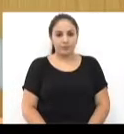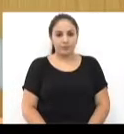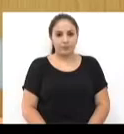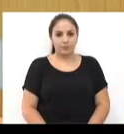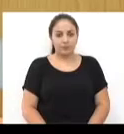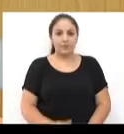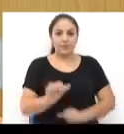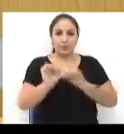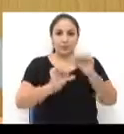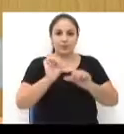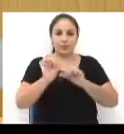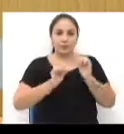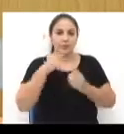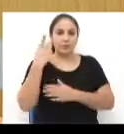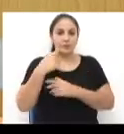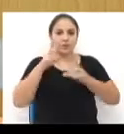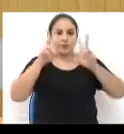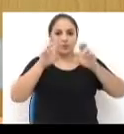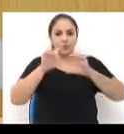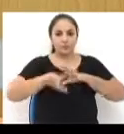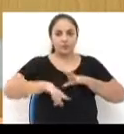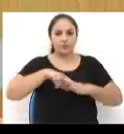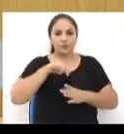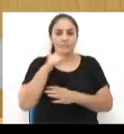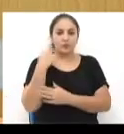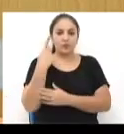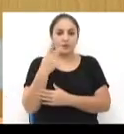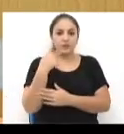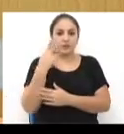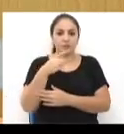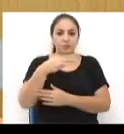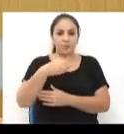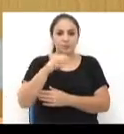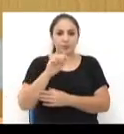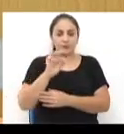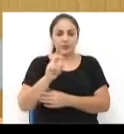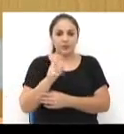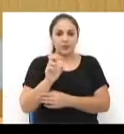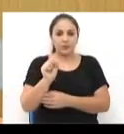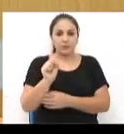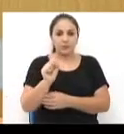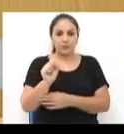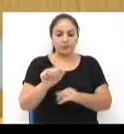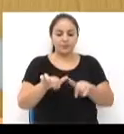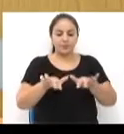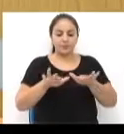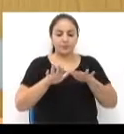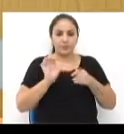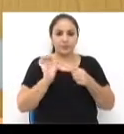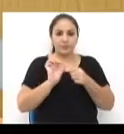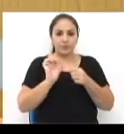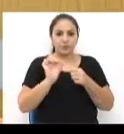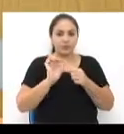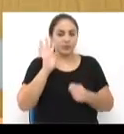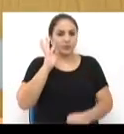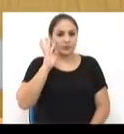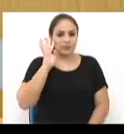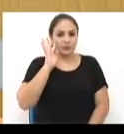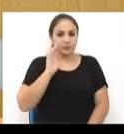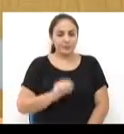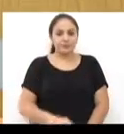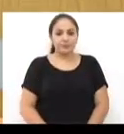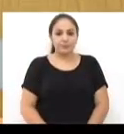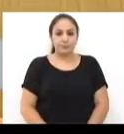A reforma política foi o tema escolhido pelo vereador Matheus Wesp para o seu grande expediente realizado na